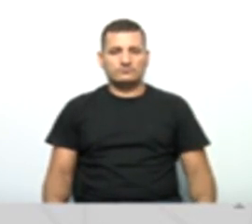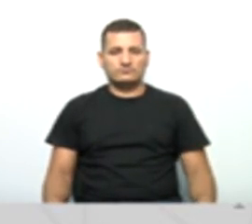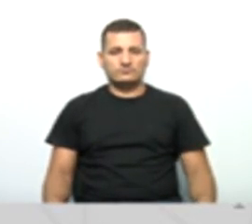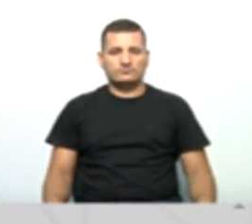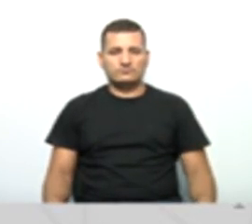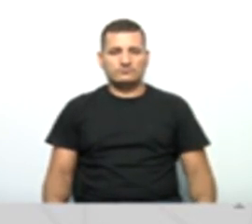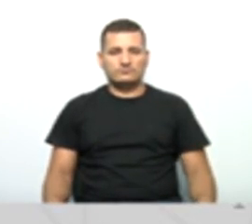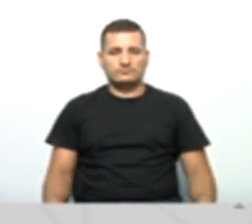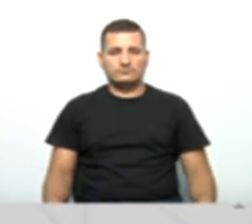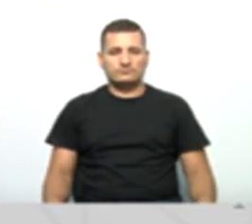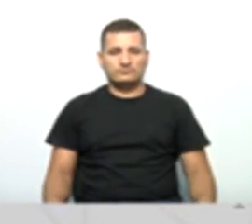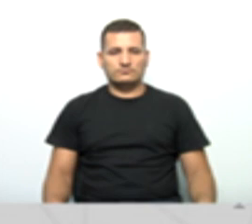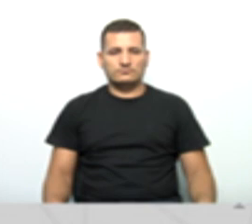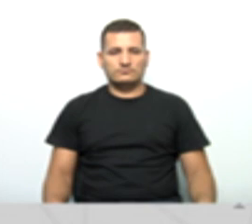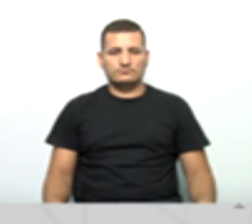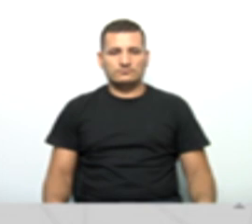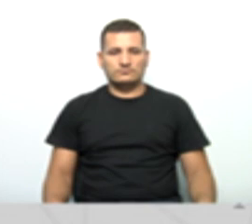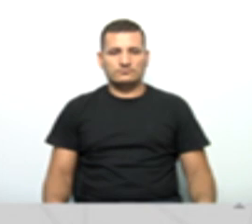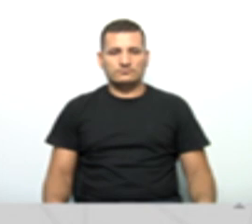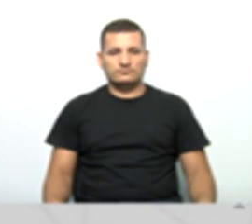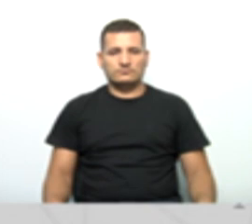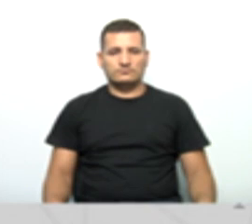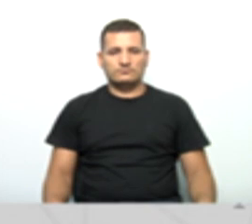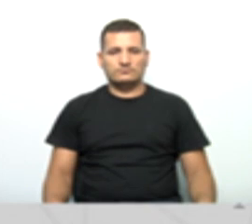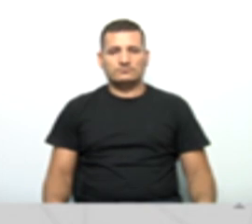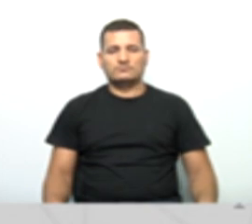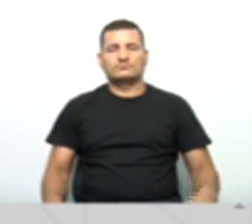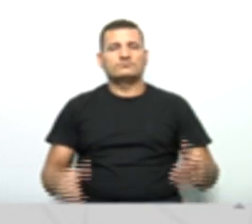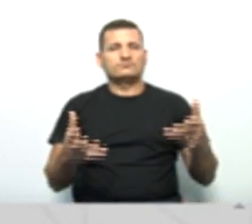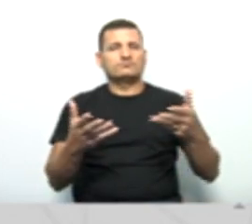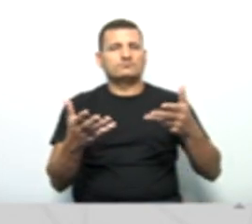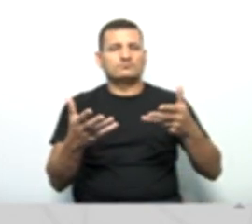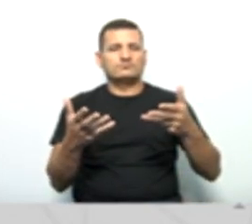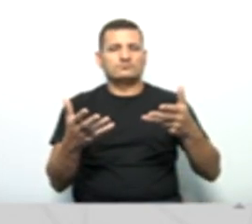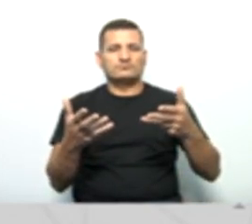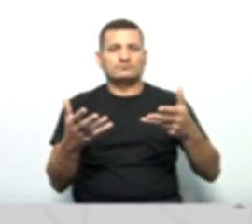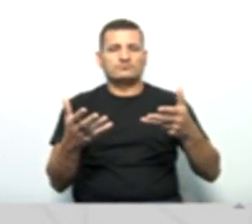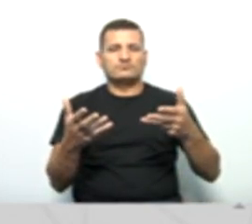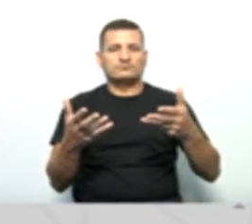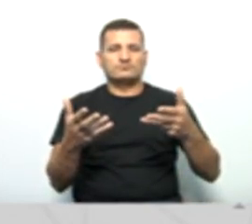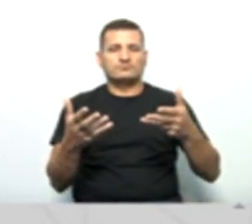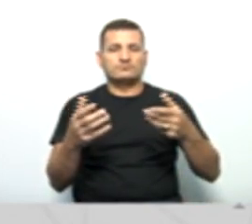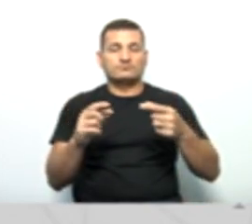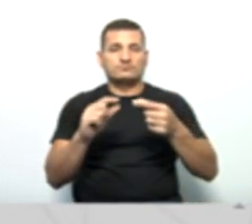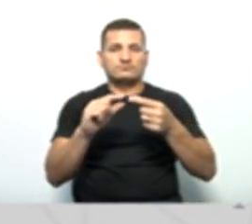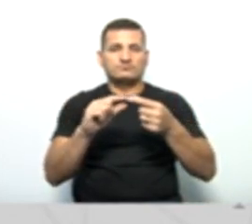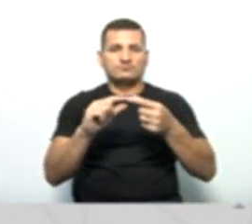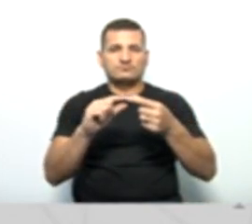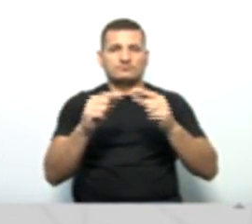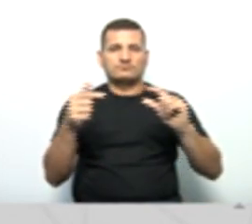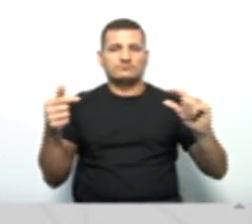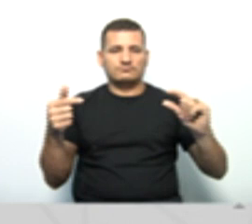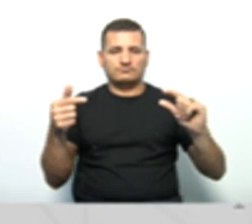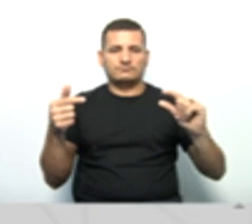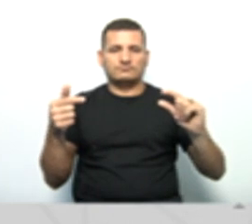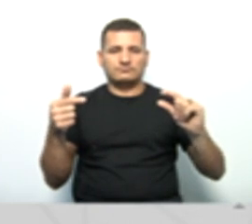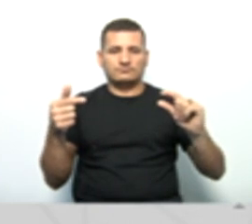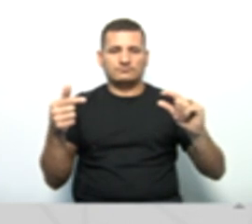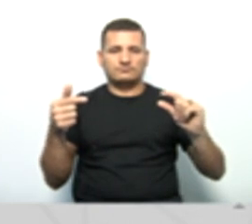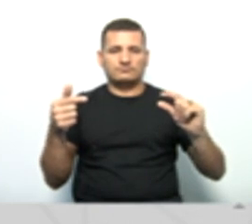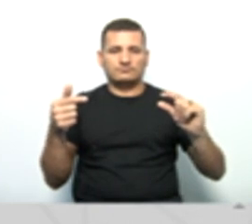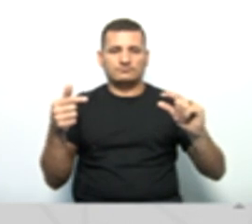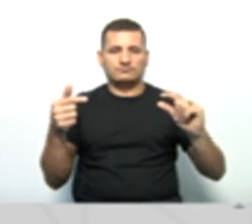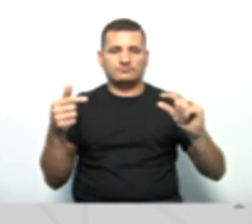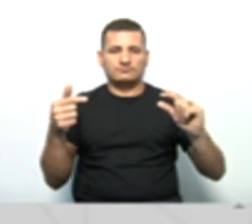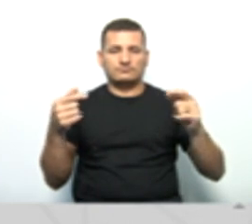Continuando. Vamos falar agora aqui um pouquinho dessa estrutura aqui, ó. Lista. Observe aqui que